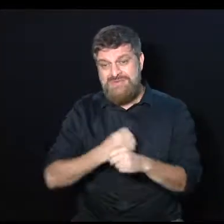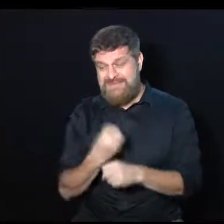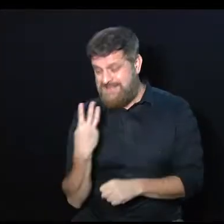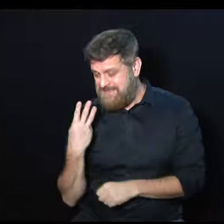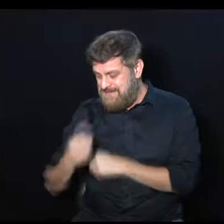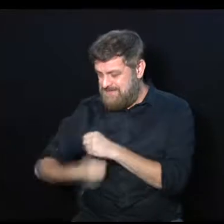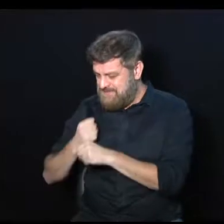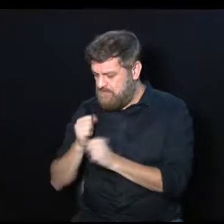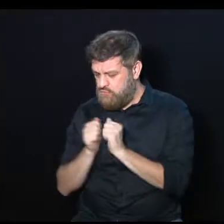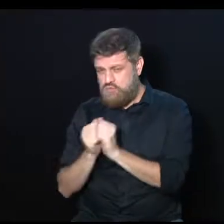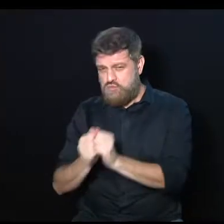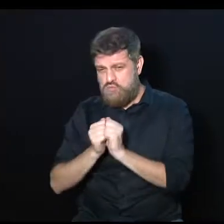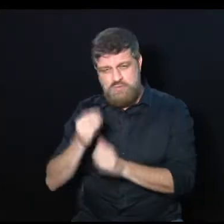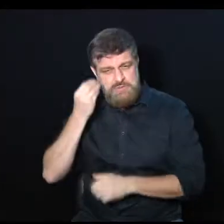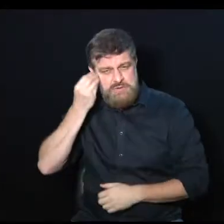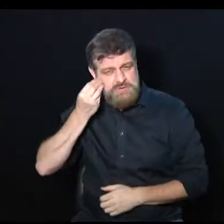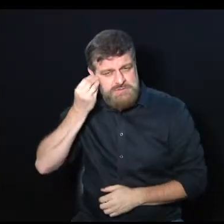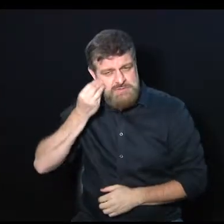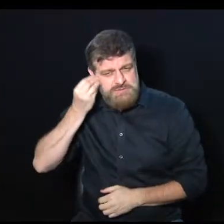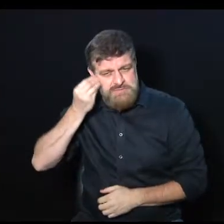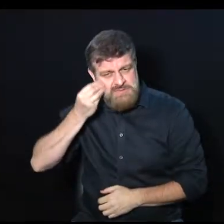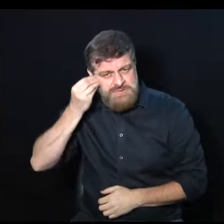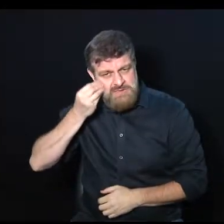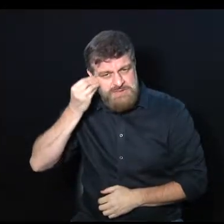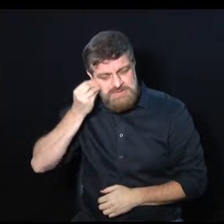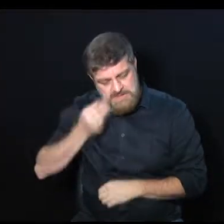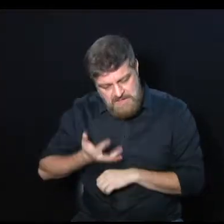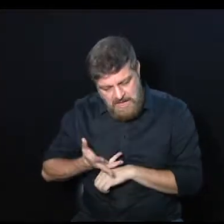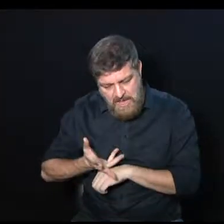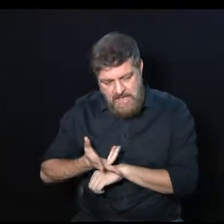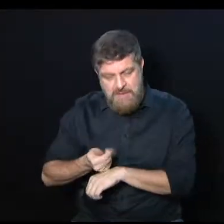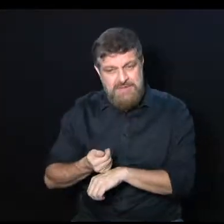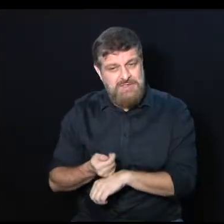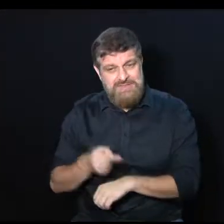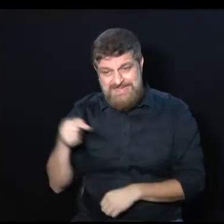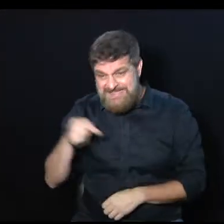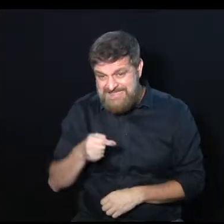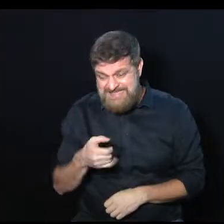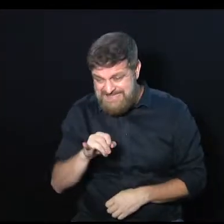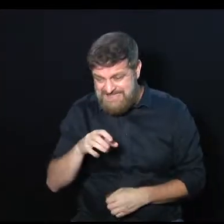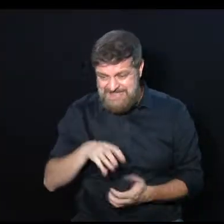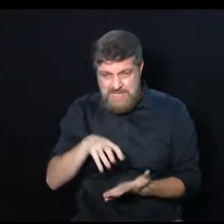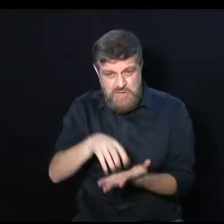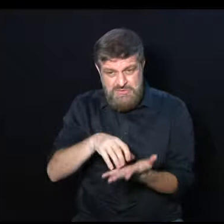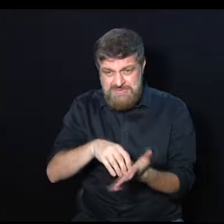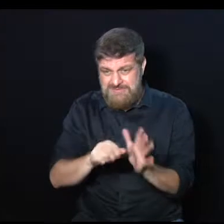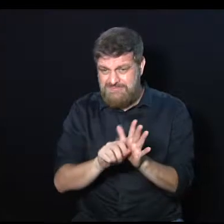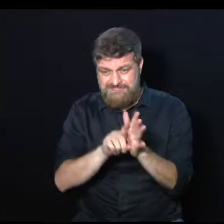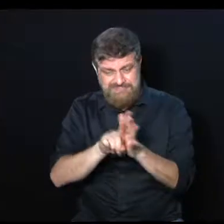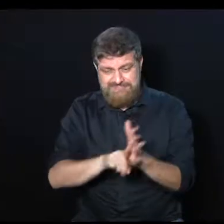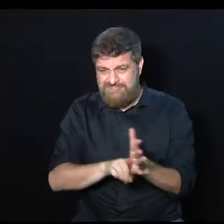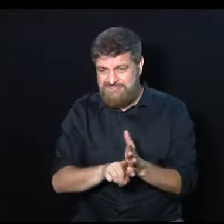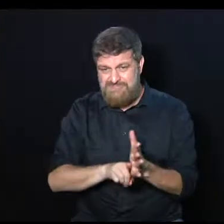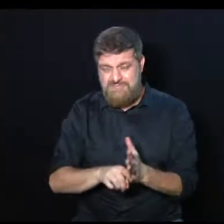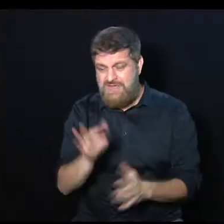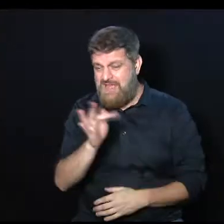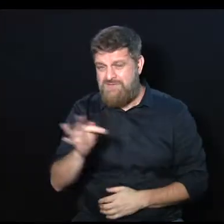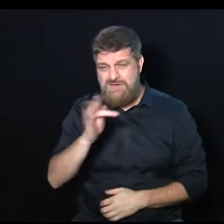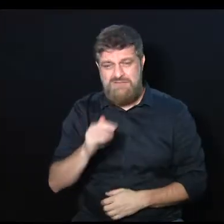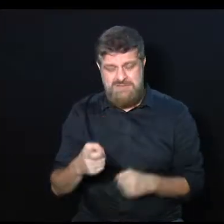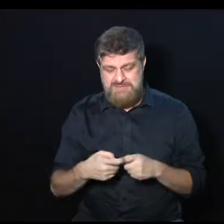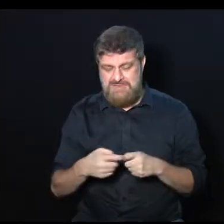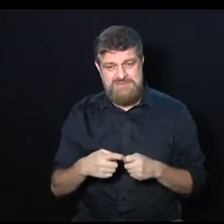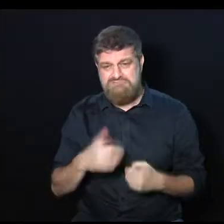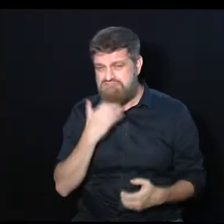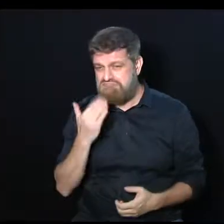então ele já tem desenvolver algumas habilidades que ele não desenvolveria no dia a dia na faculdade de medicina se ele não tivesse feito esse